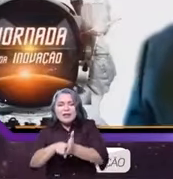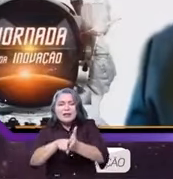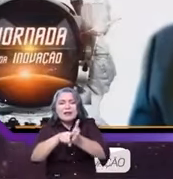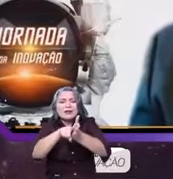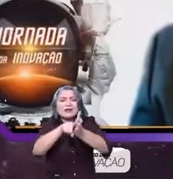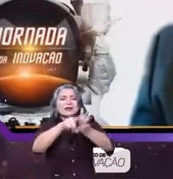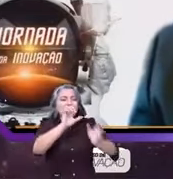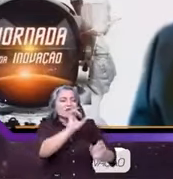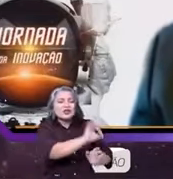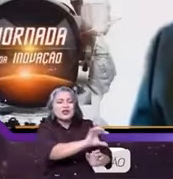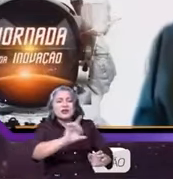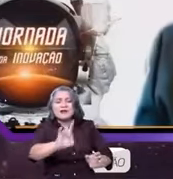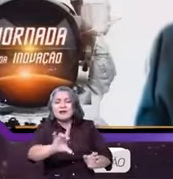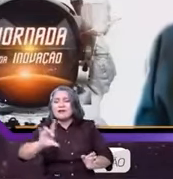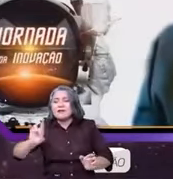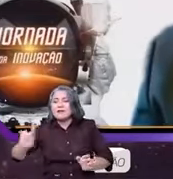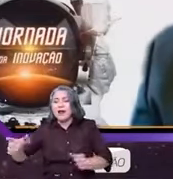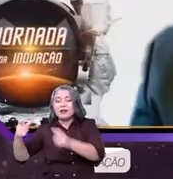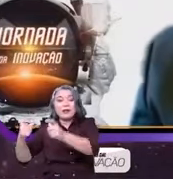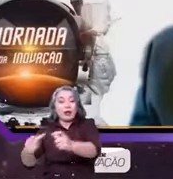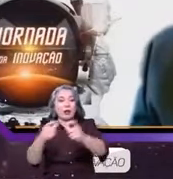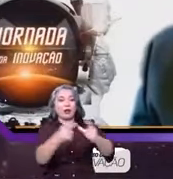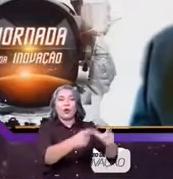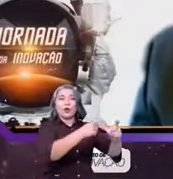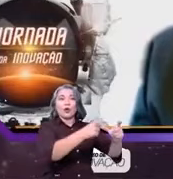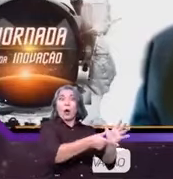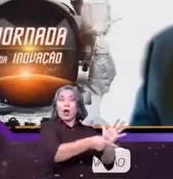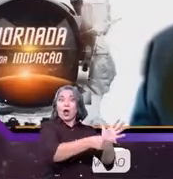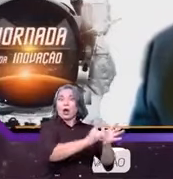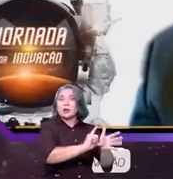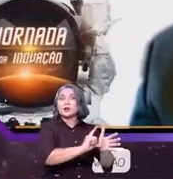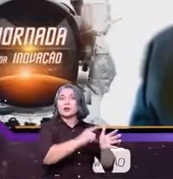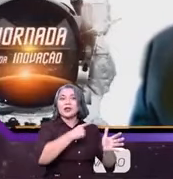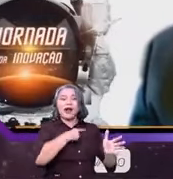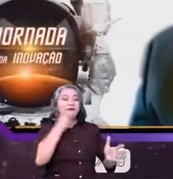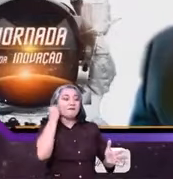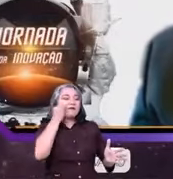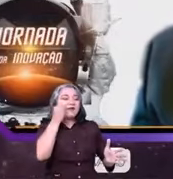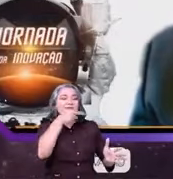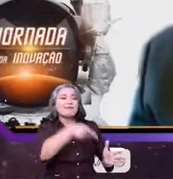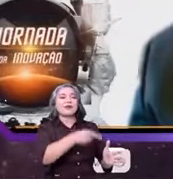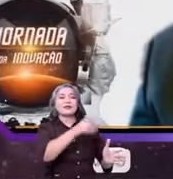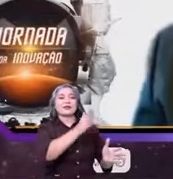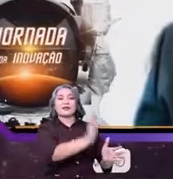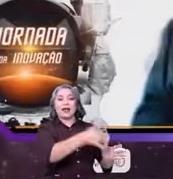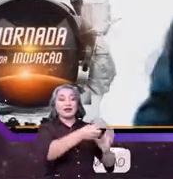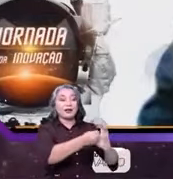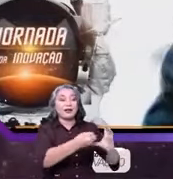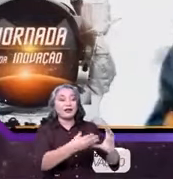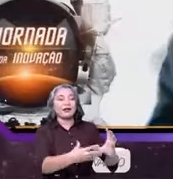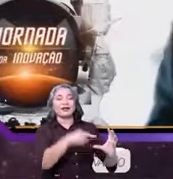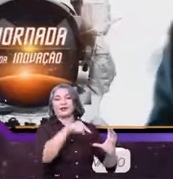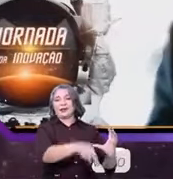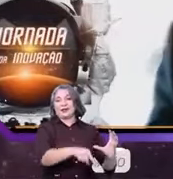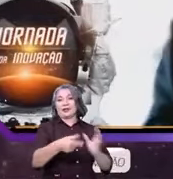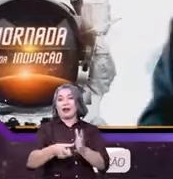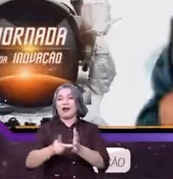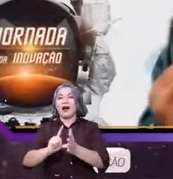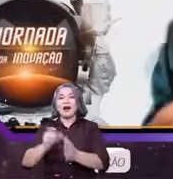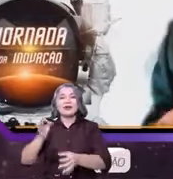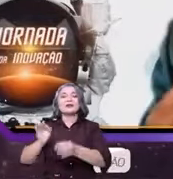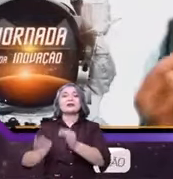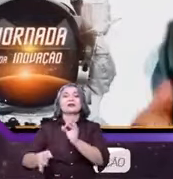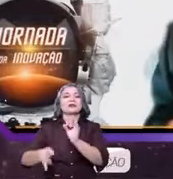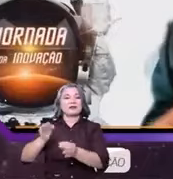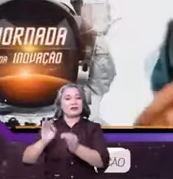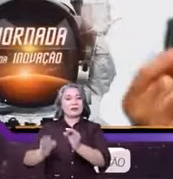daquela unidade judiciária primeiro, antes de não só a realidade jurisdicional do Tribunal de Justiça. Isso é inovação